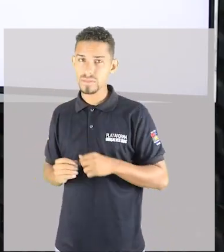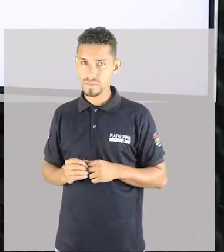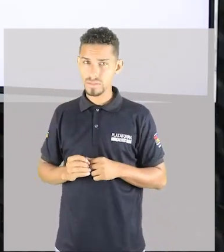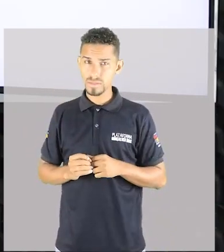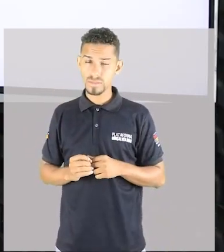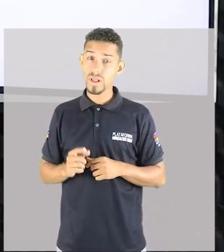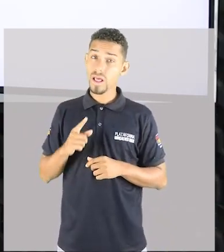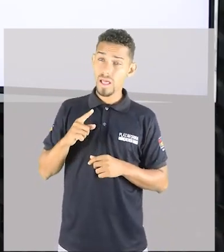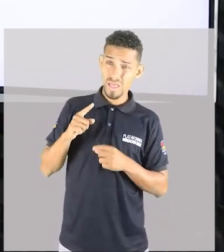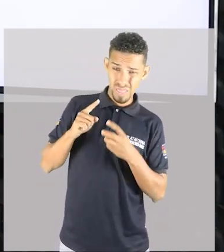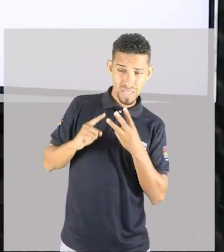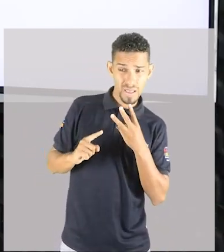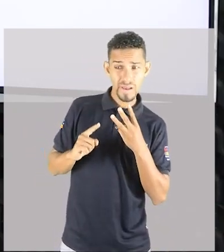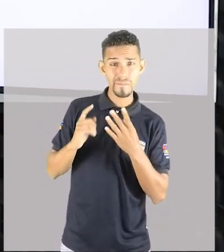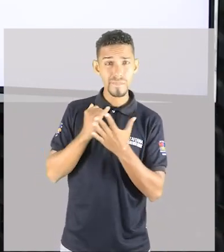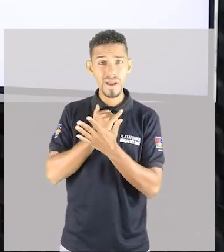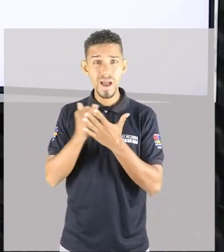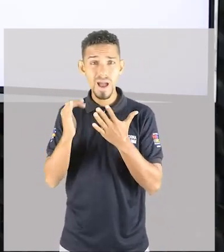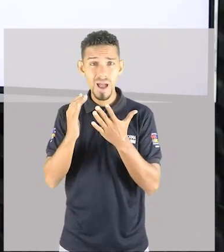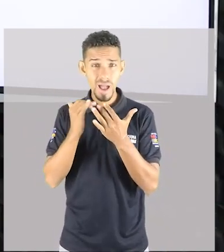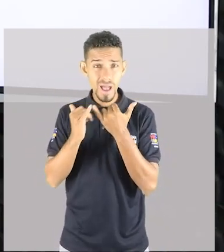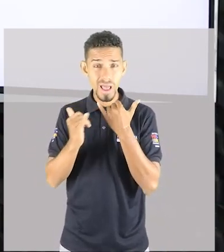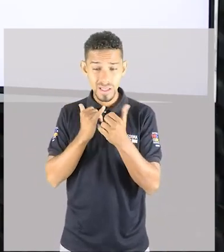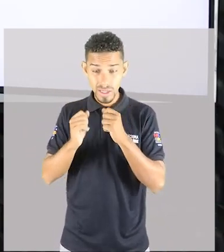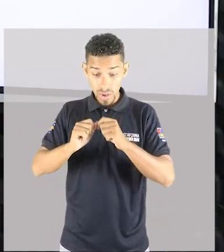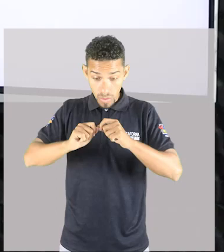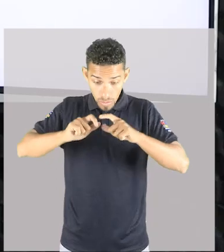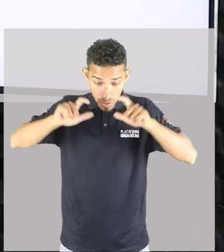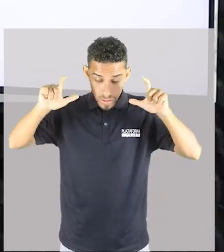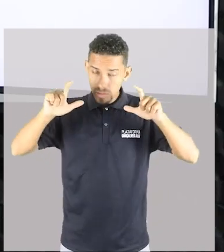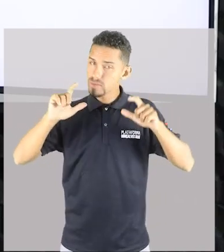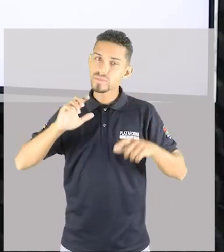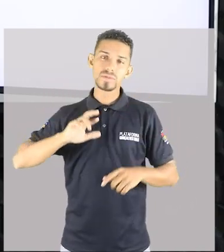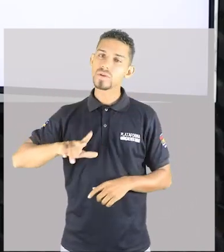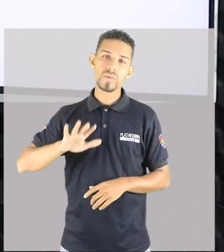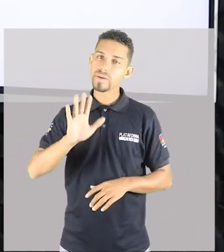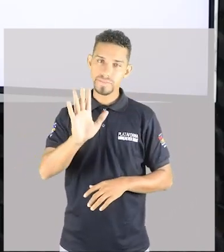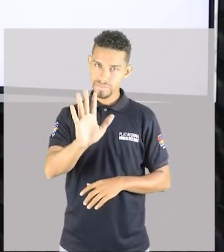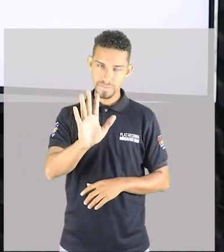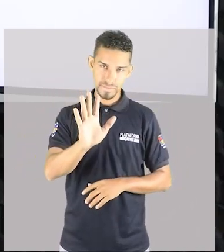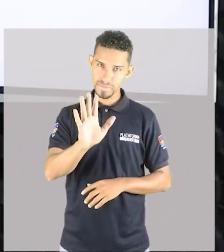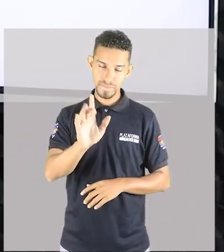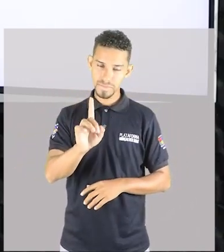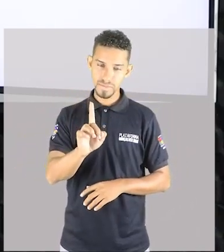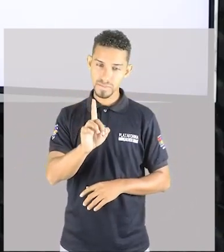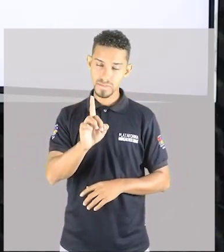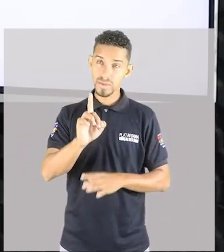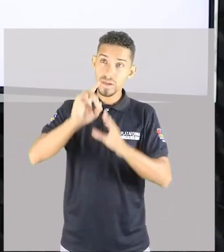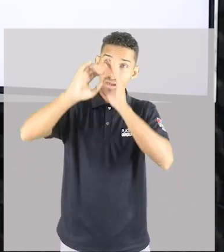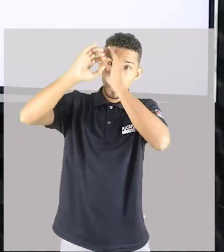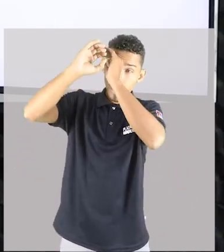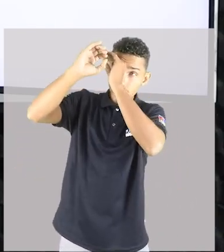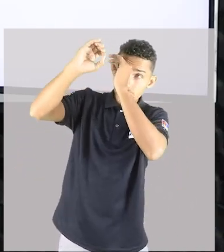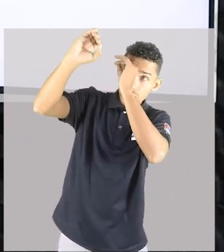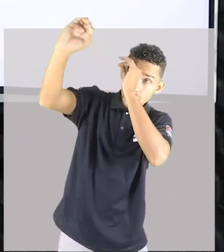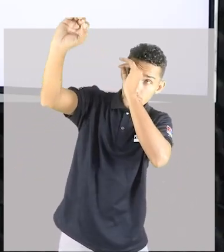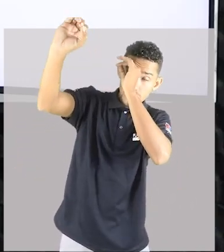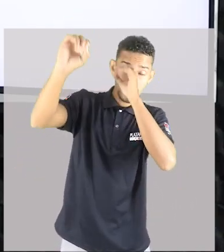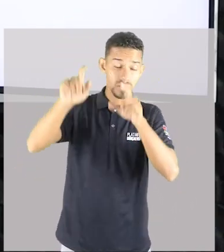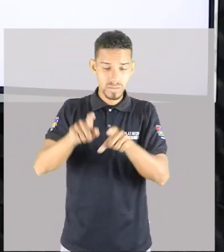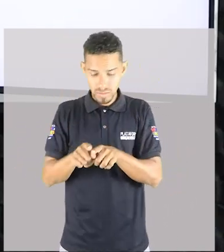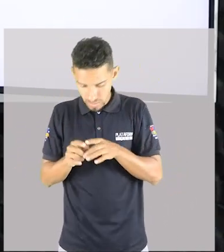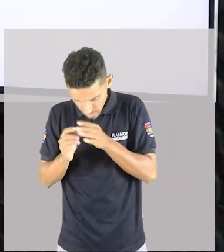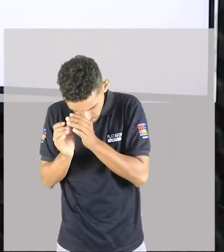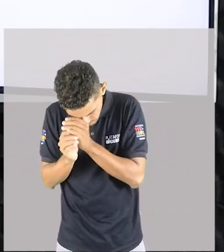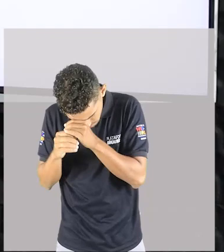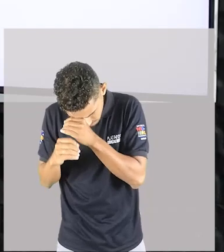Esses instrumentos parece que só aumentam o tamanho da imagem. Não é bem assim. A luneta e o telescópio